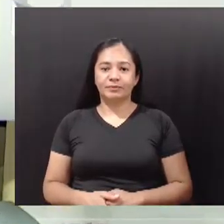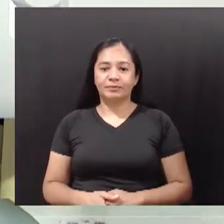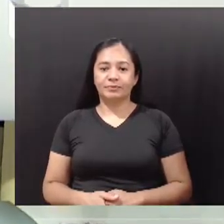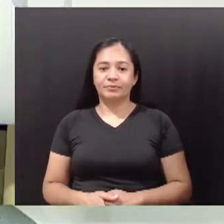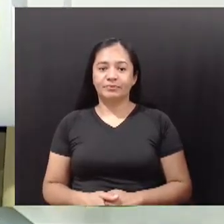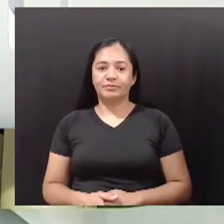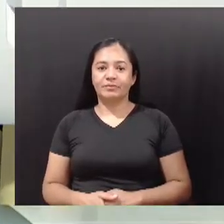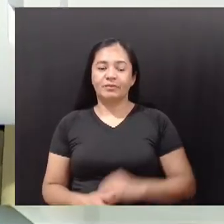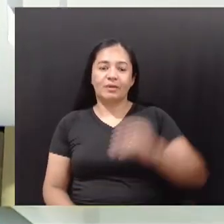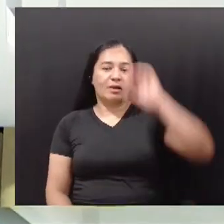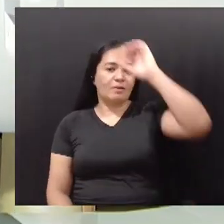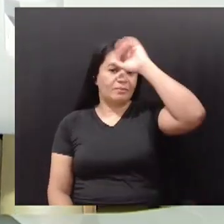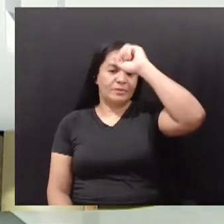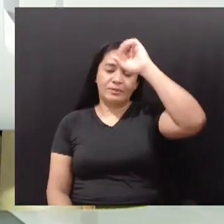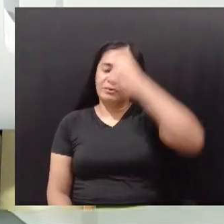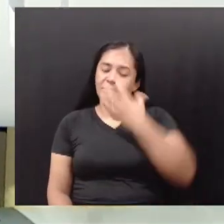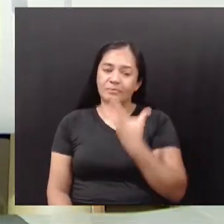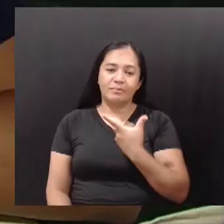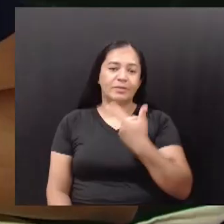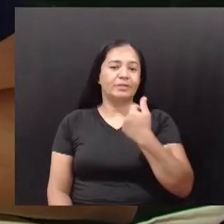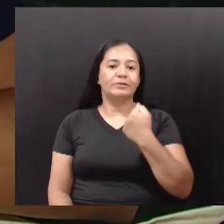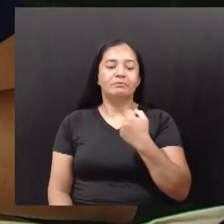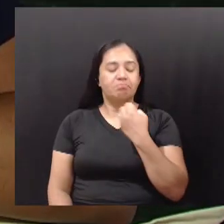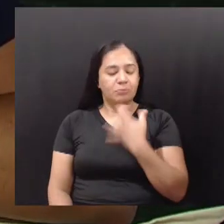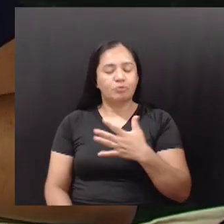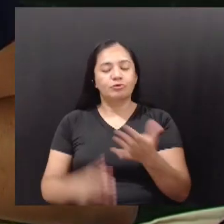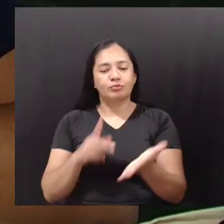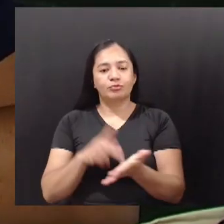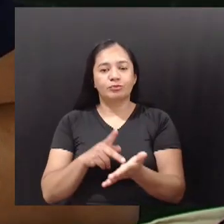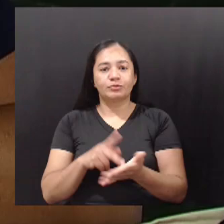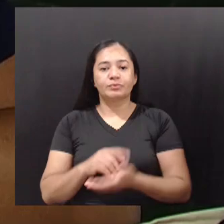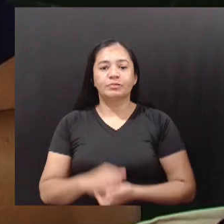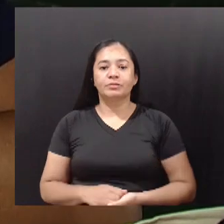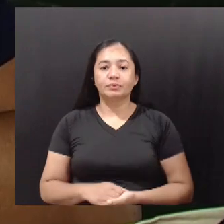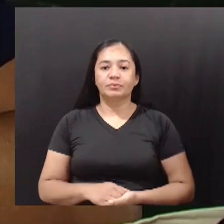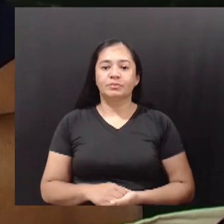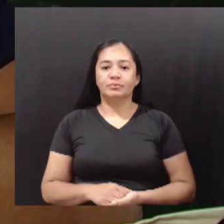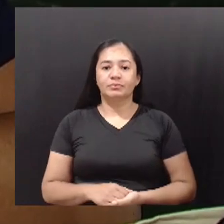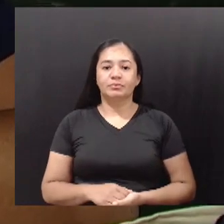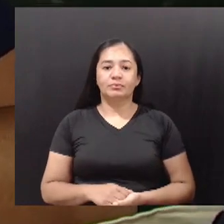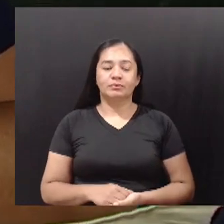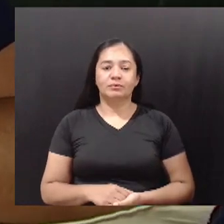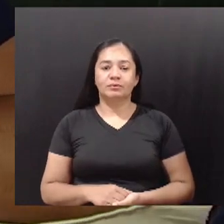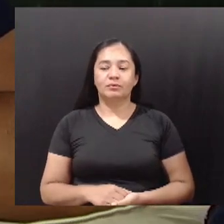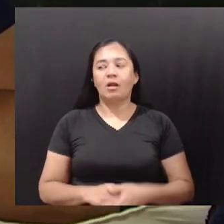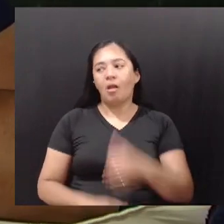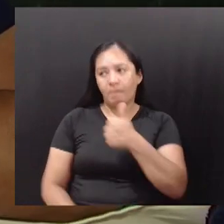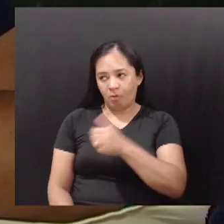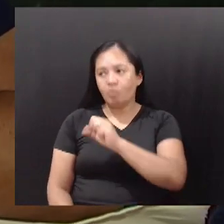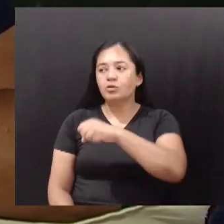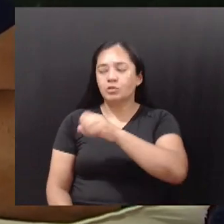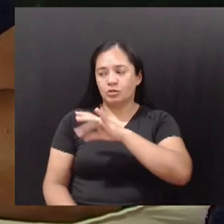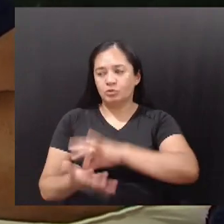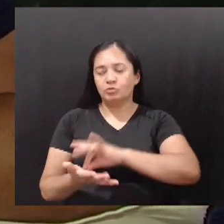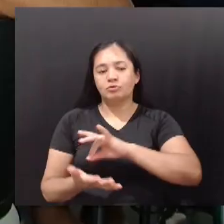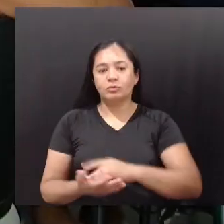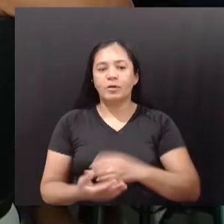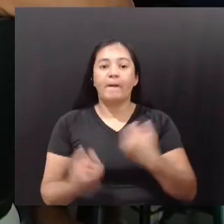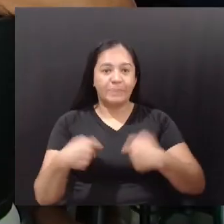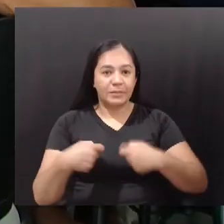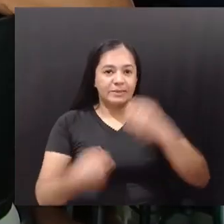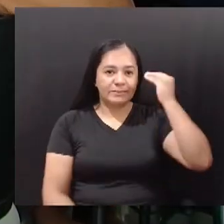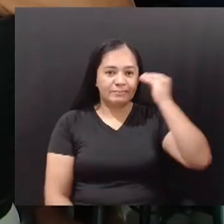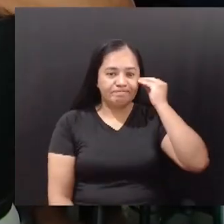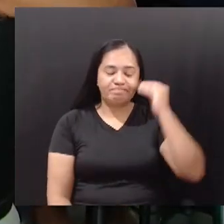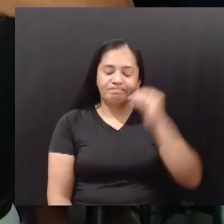bom. Bom mesmo, de verdade. Vale a pena. Vale a pena tentar, porque é